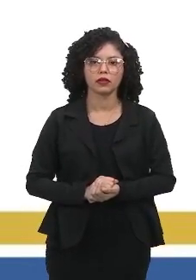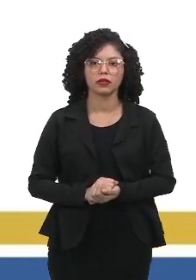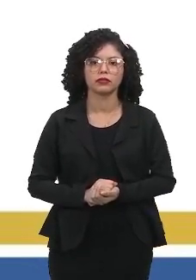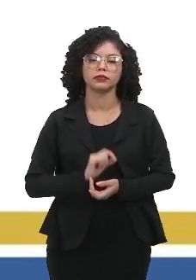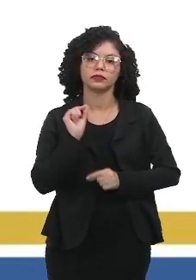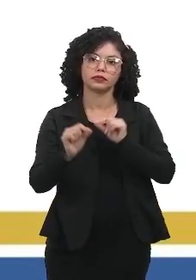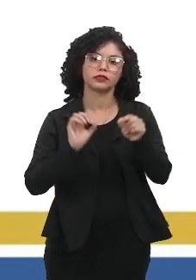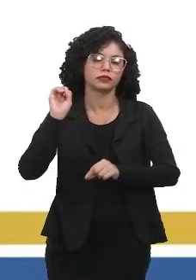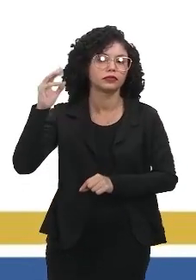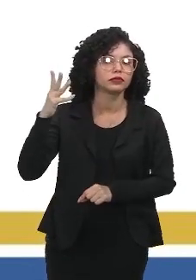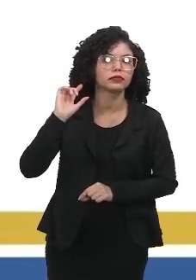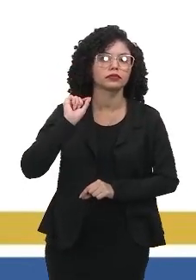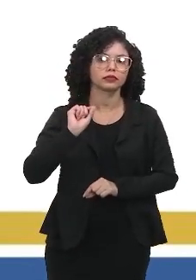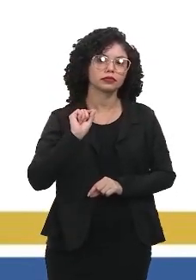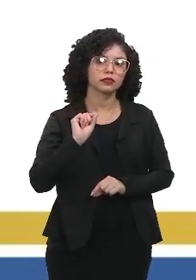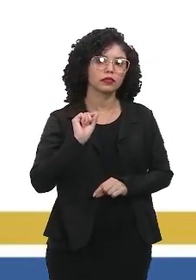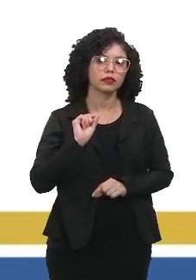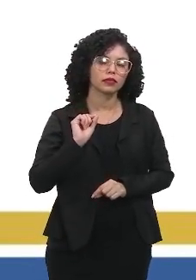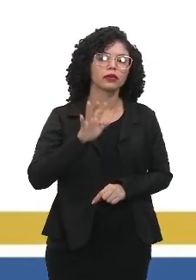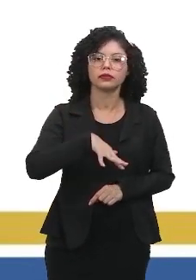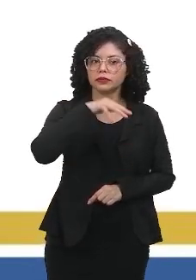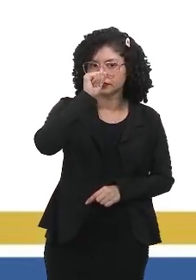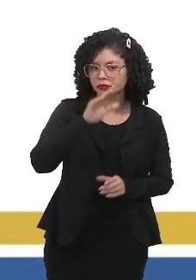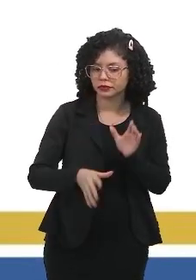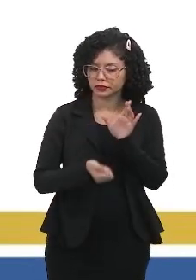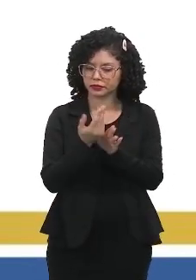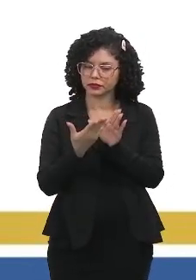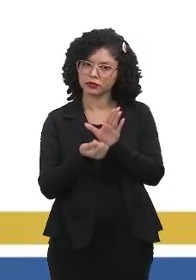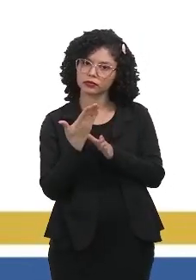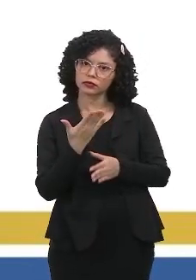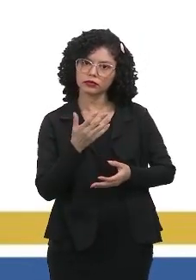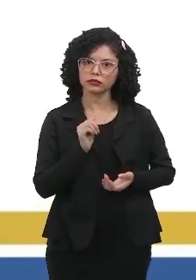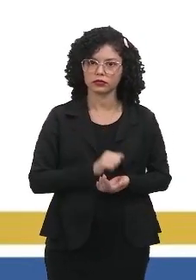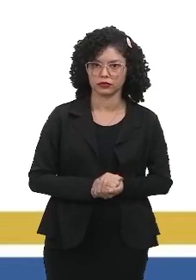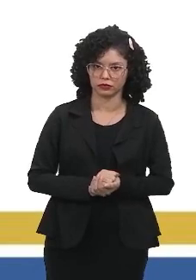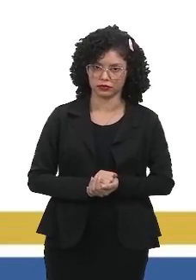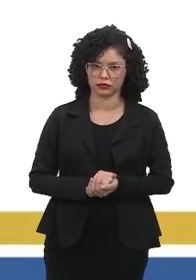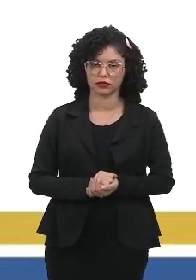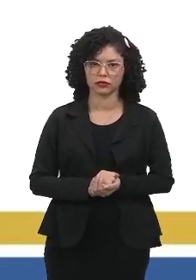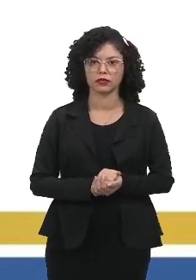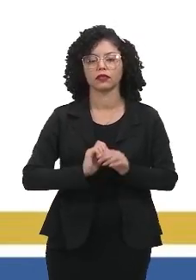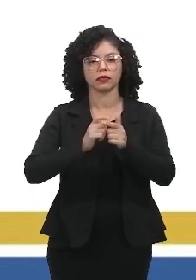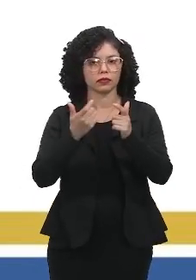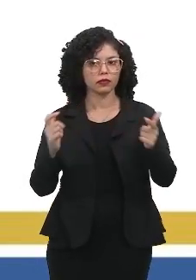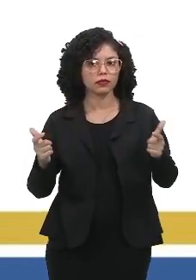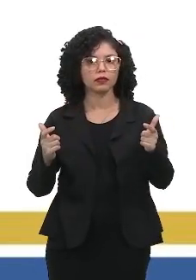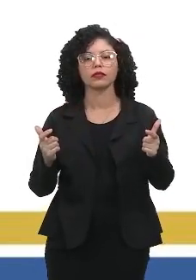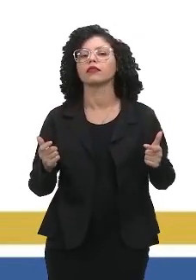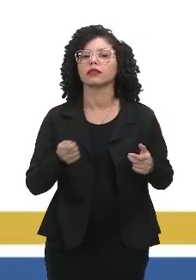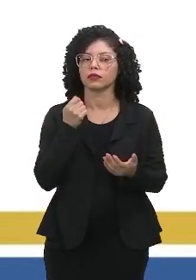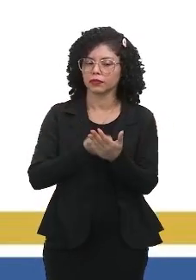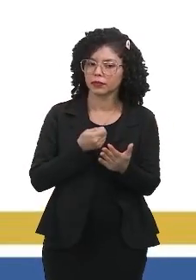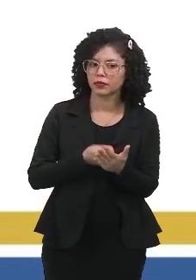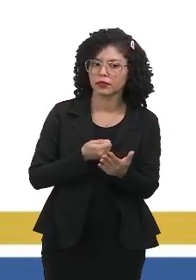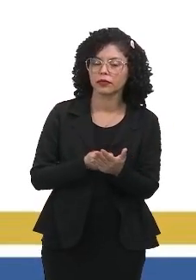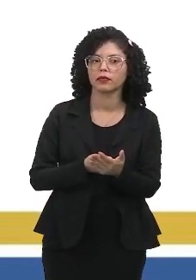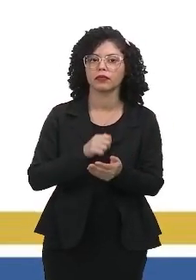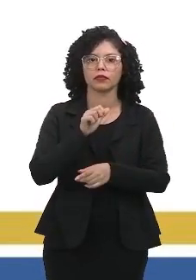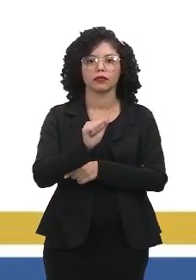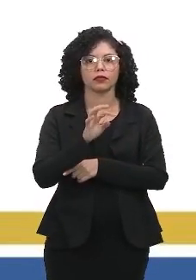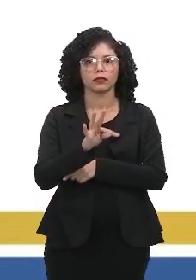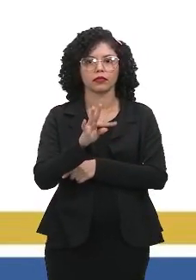linhazinha respiratória Aqui é onde é produzido de forma maior mais intensa os